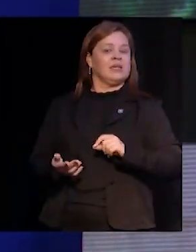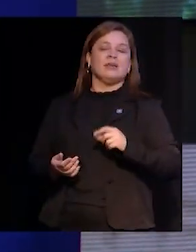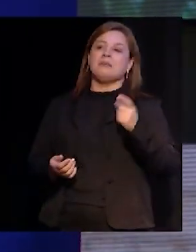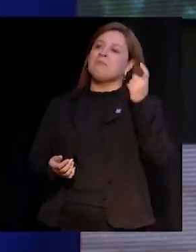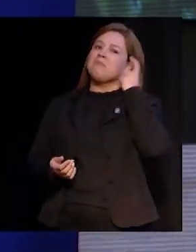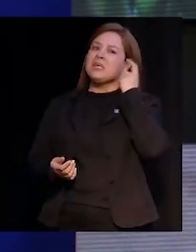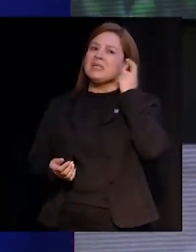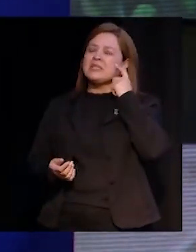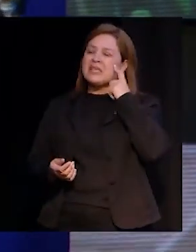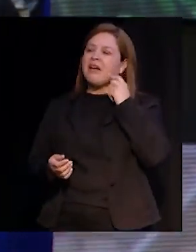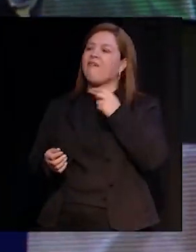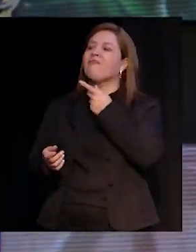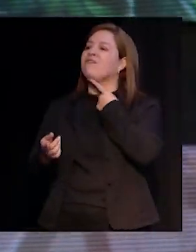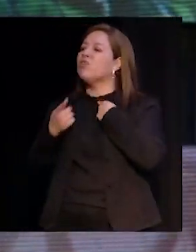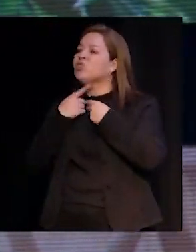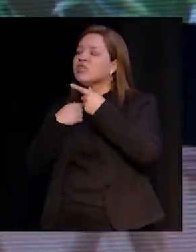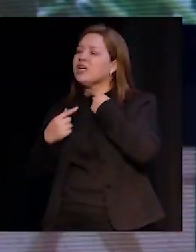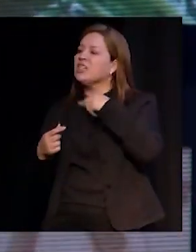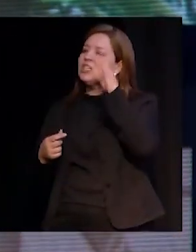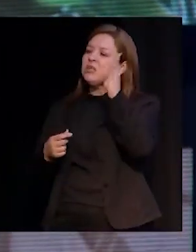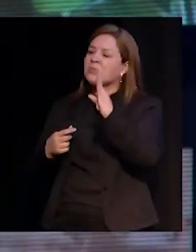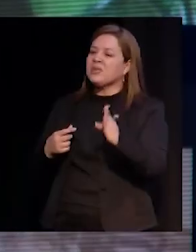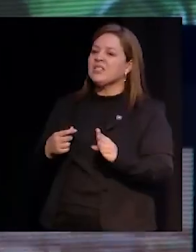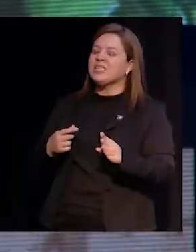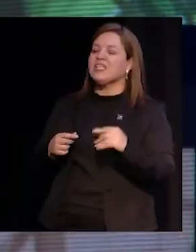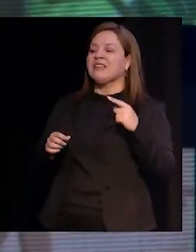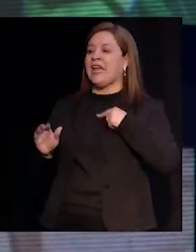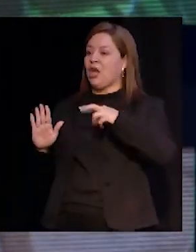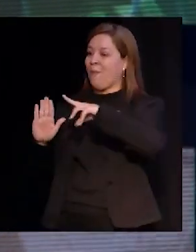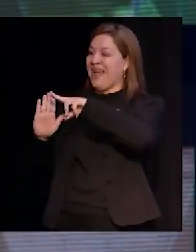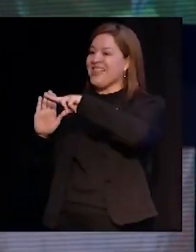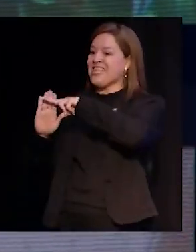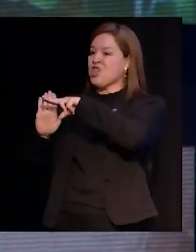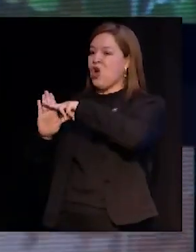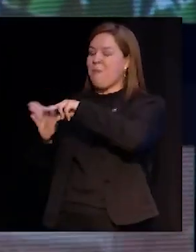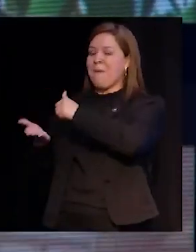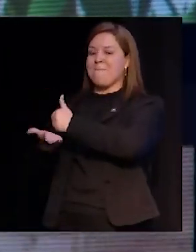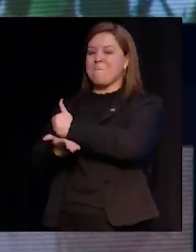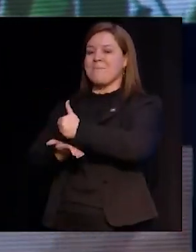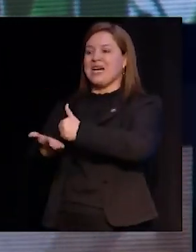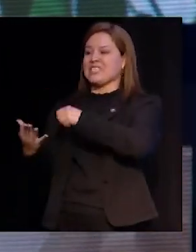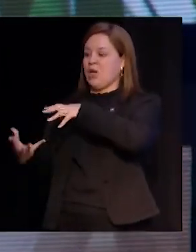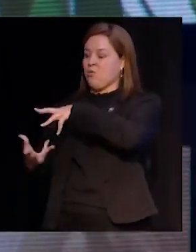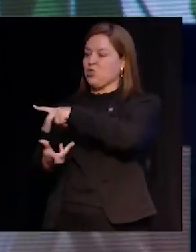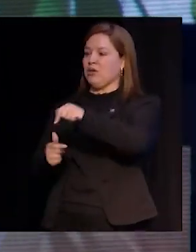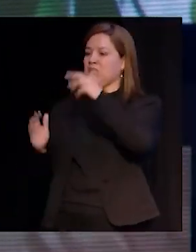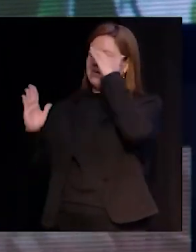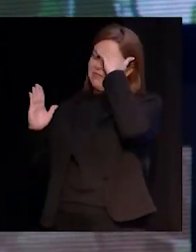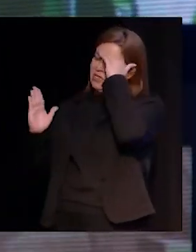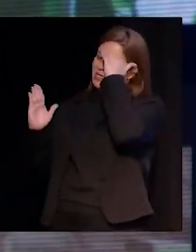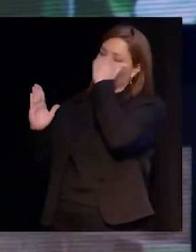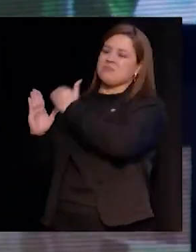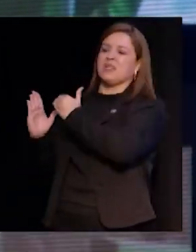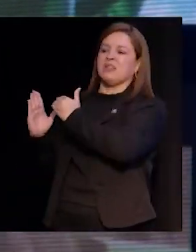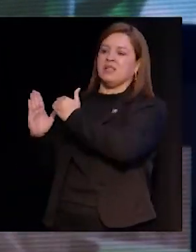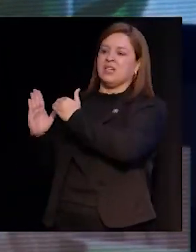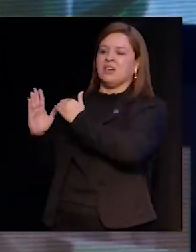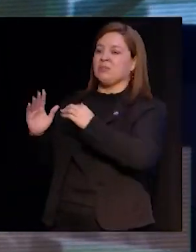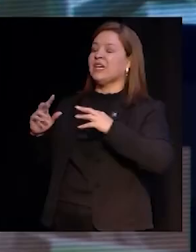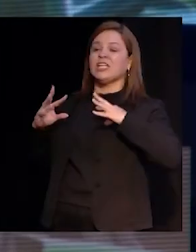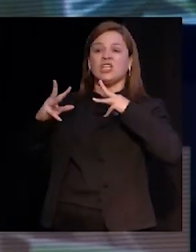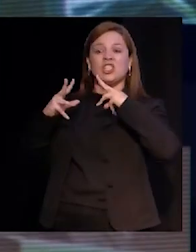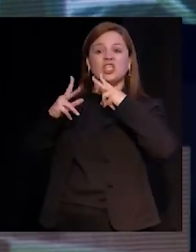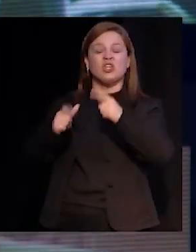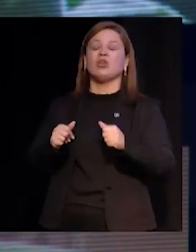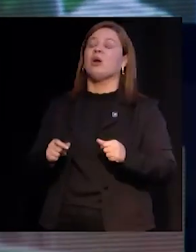pretensão legítima do Brasil de que haja uma norma mínima mundial a ser respeitada, como há em tudo. Por